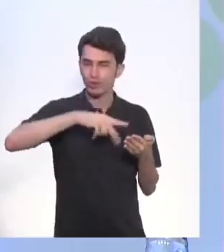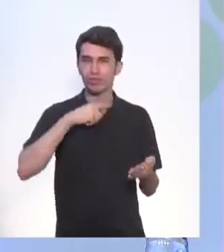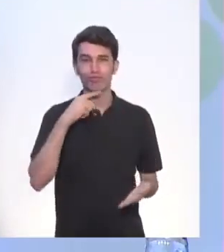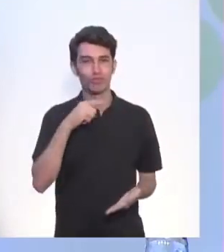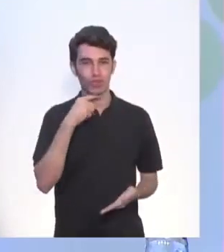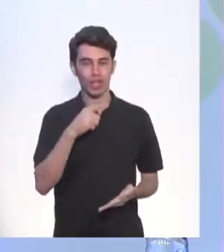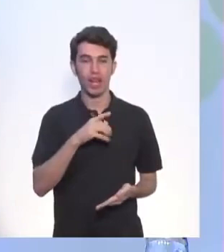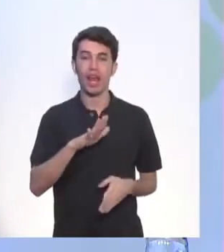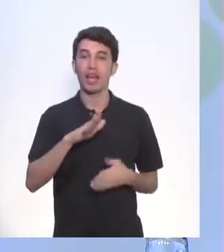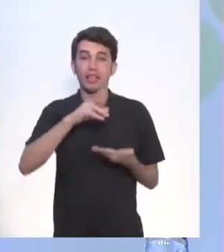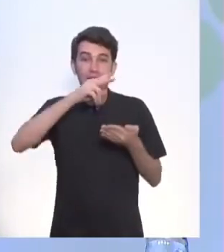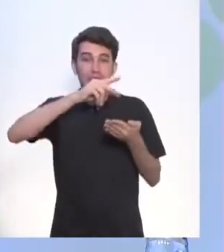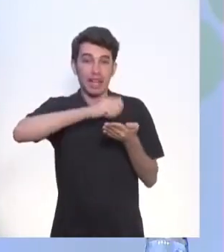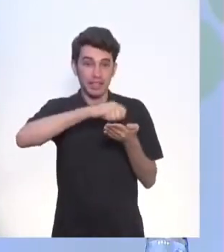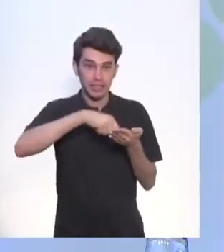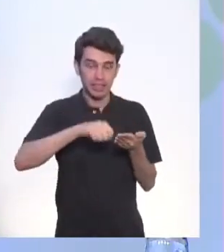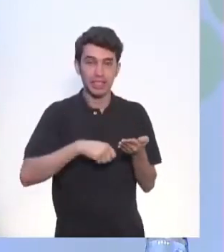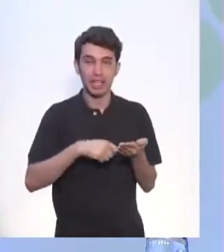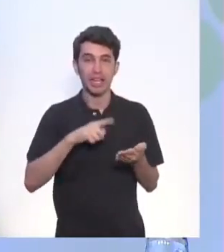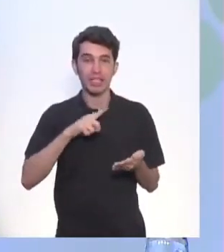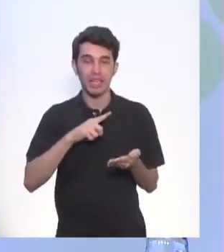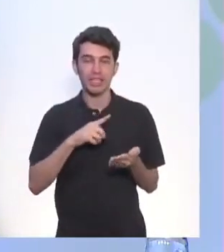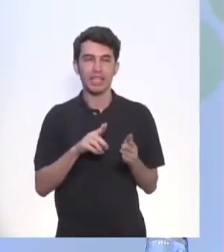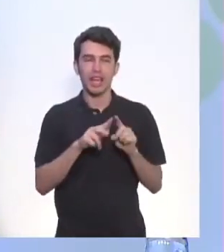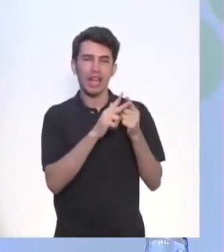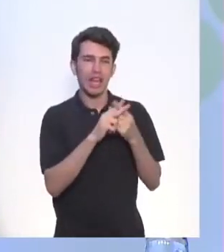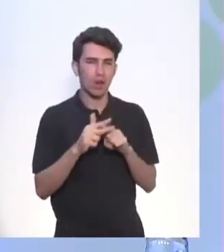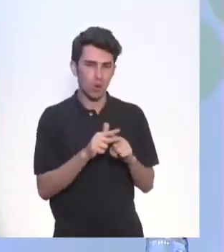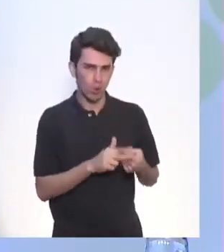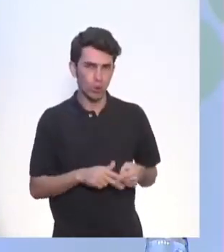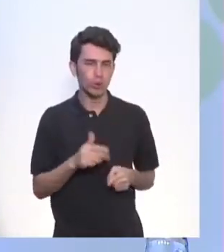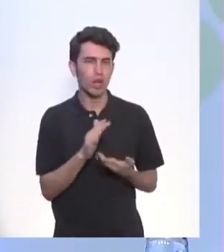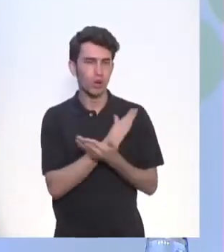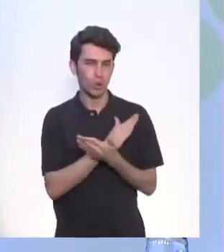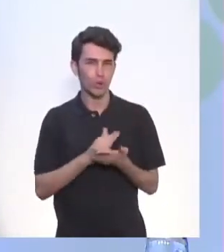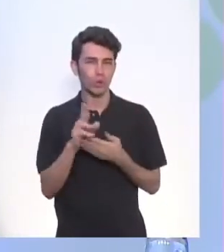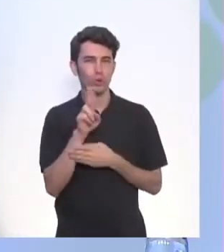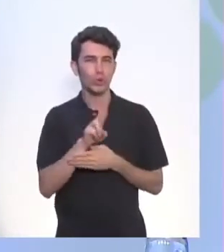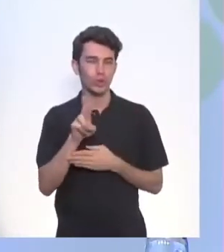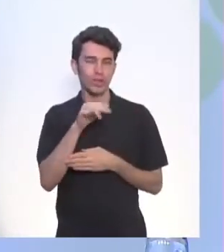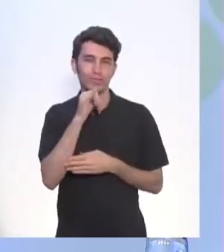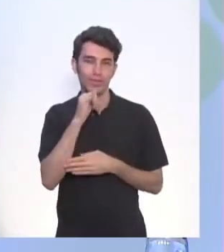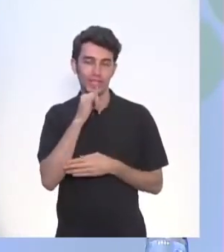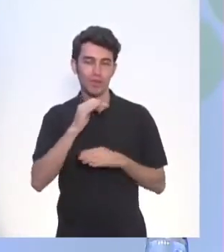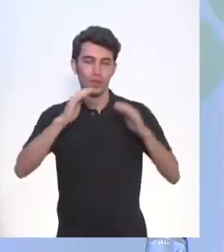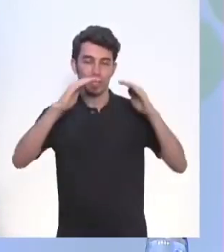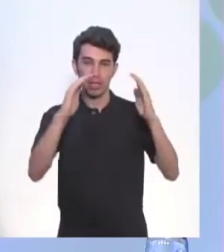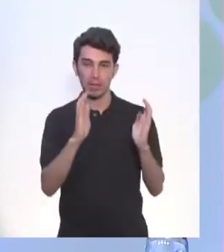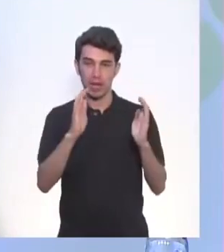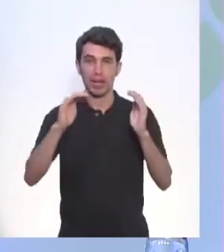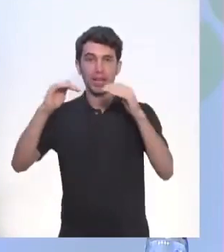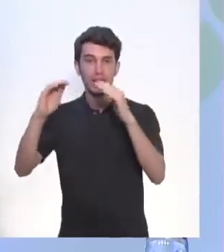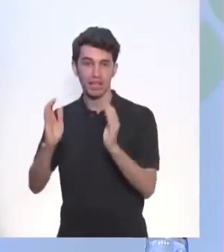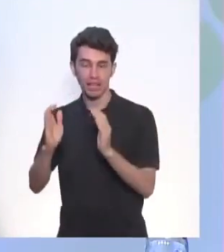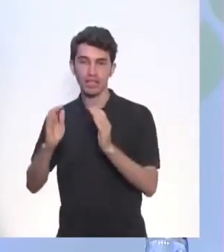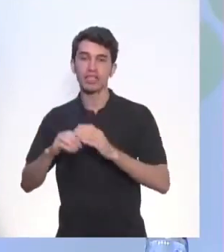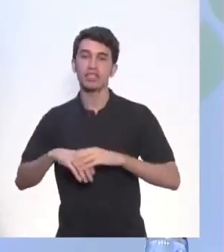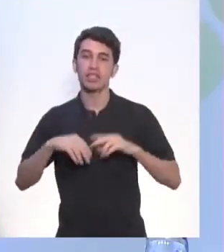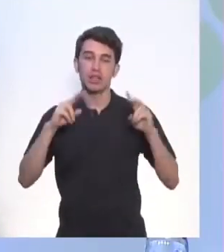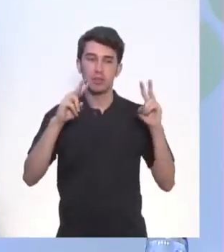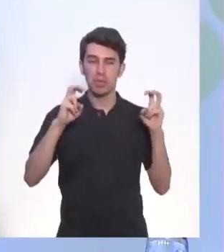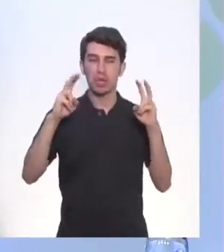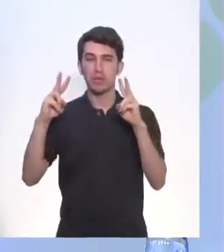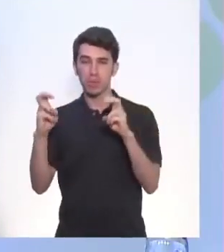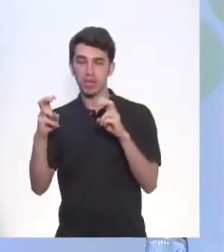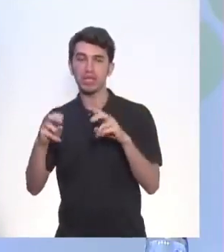recursos, como... vamos pensar aqui. Eu coloquei entre parênteses, algumas palavras vêm entre parênteses, porque são